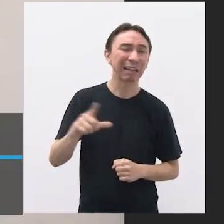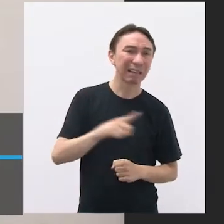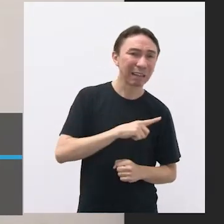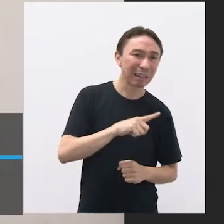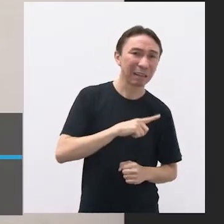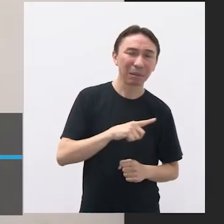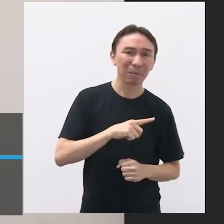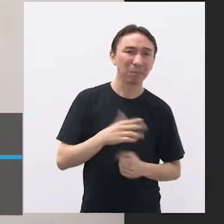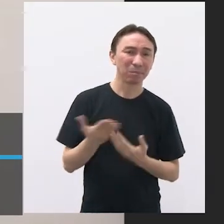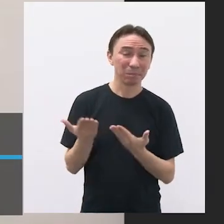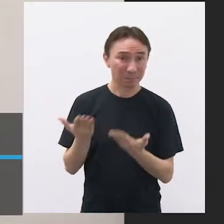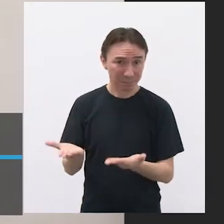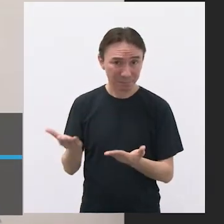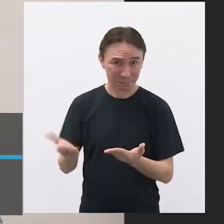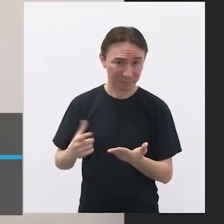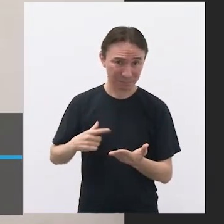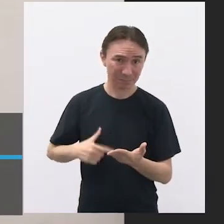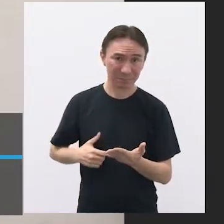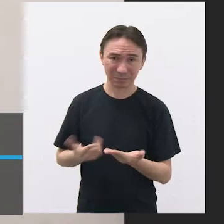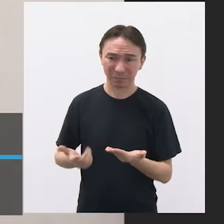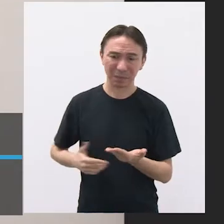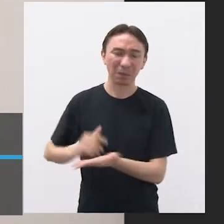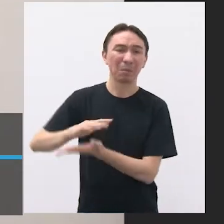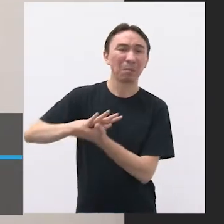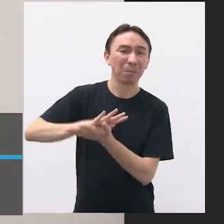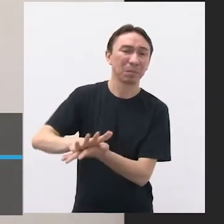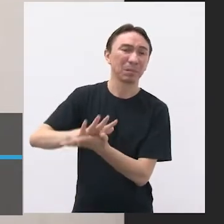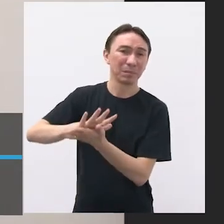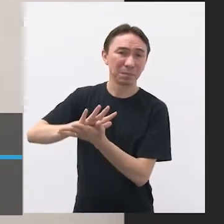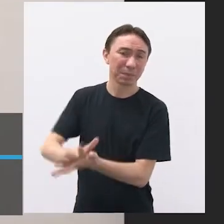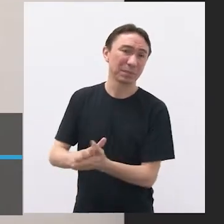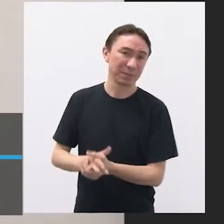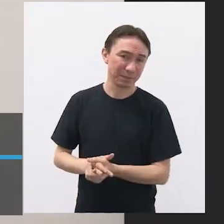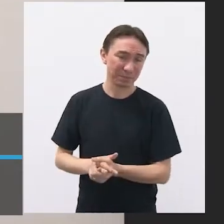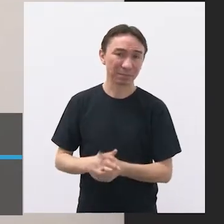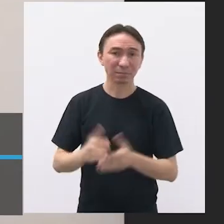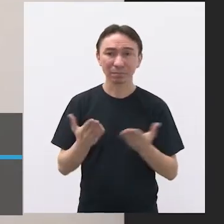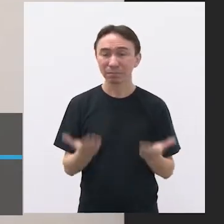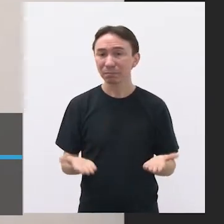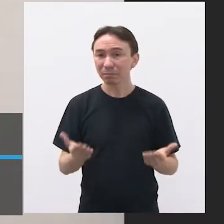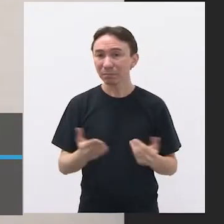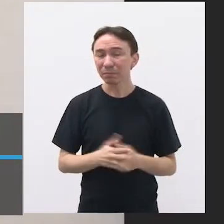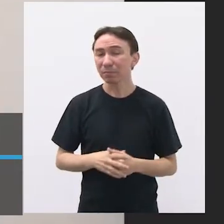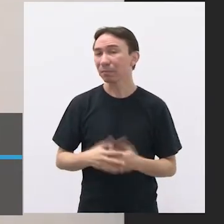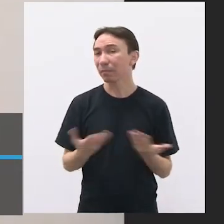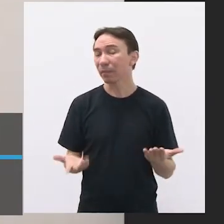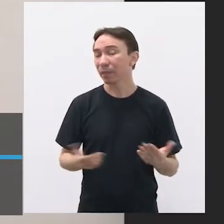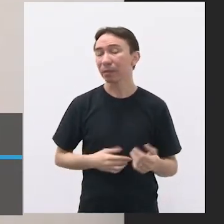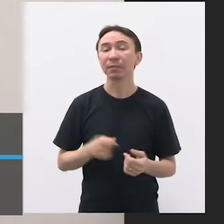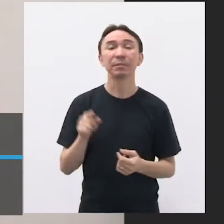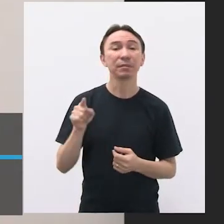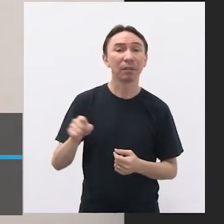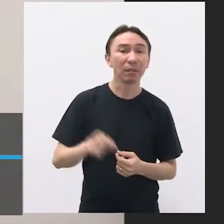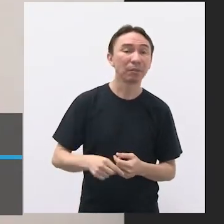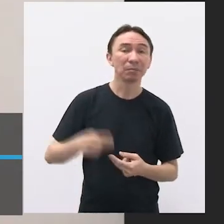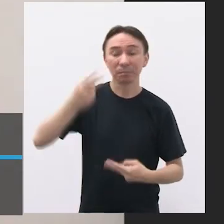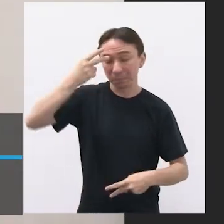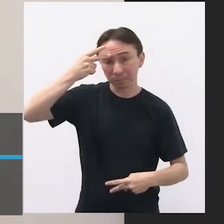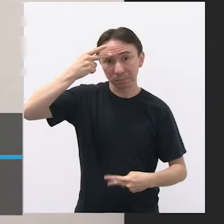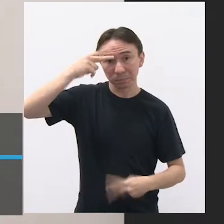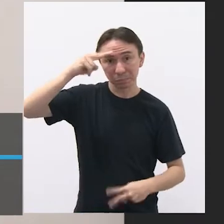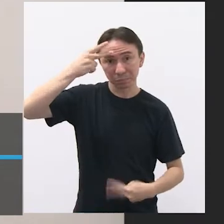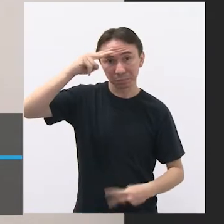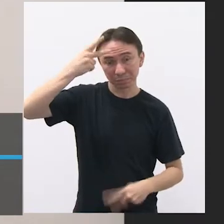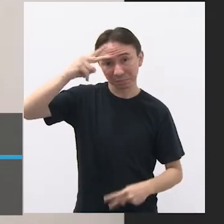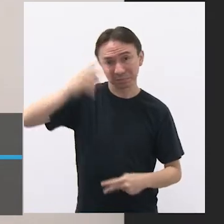de discriminação. A transfobia, que tem a ver com a discriminação, violência, dirigida pela pessoa pela sua